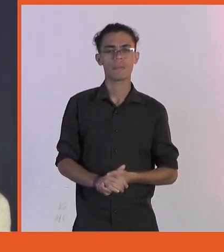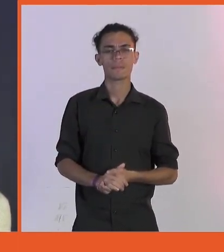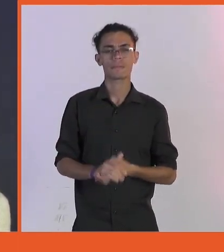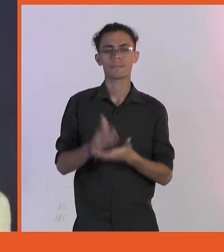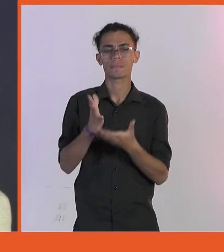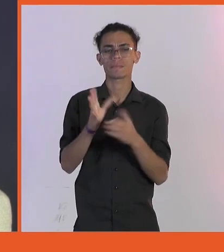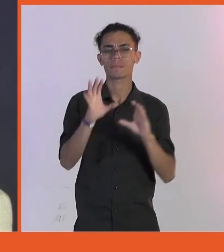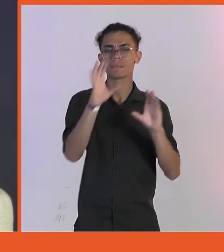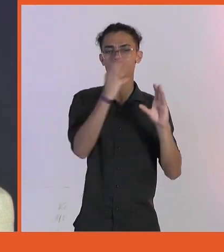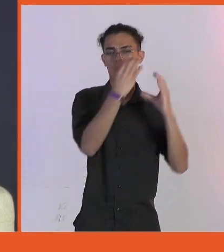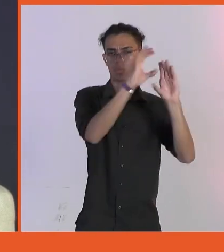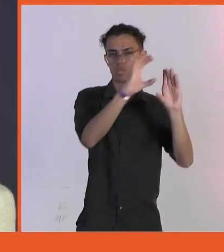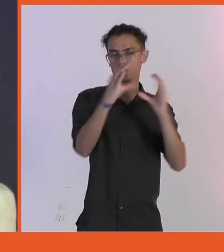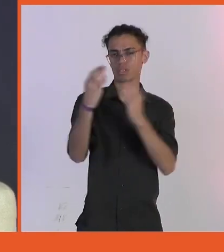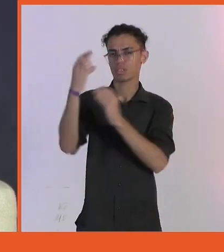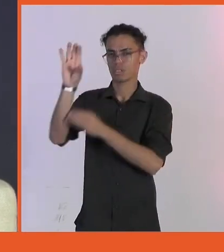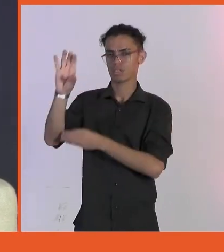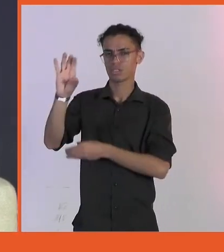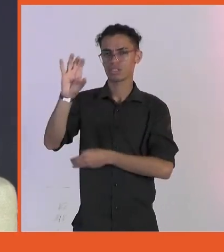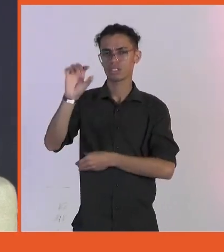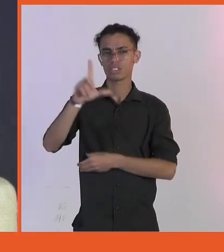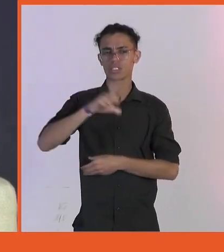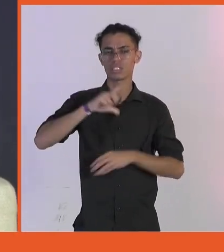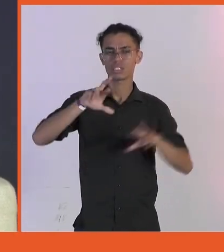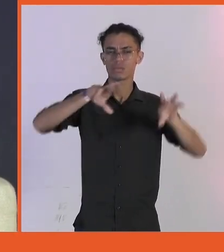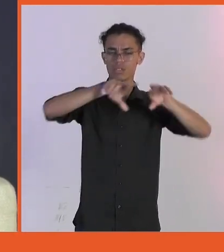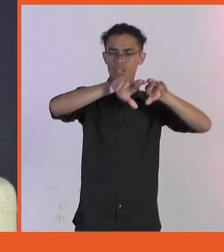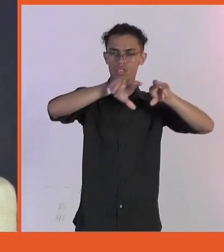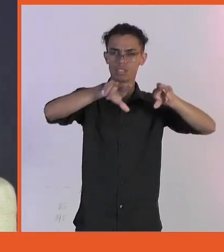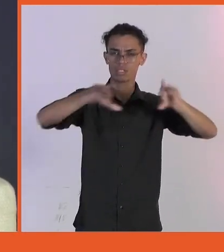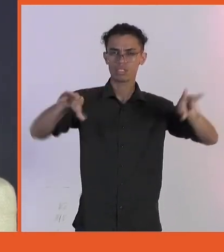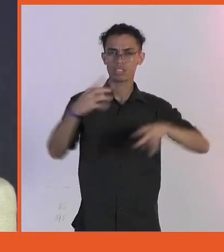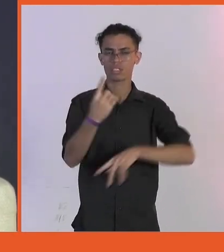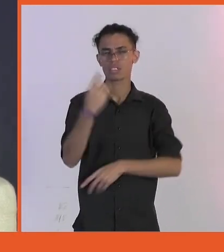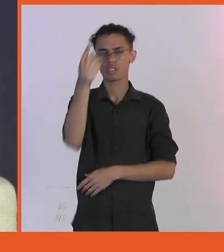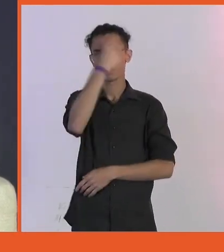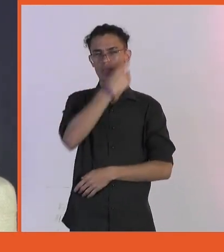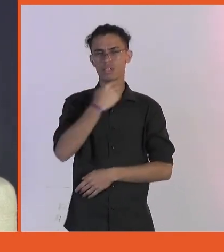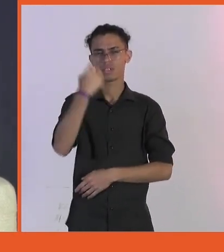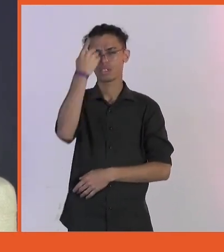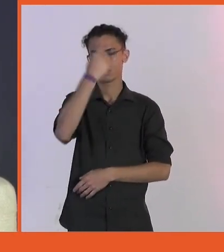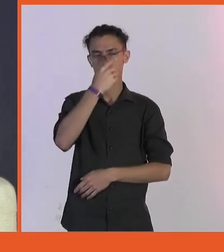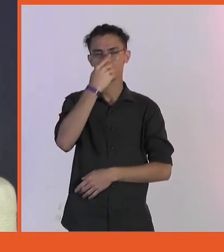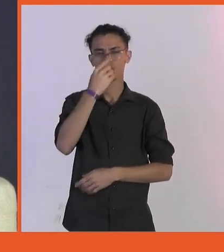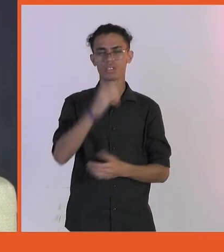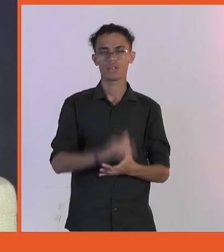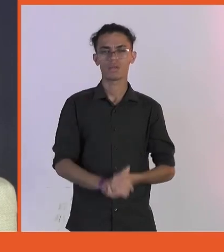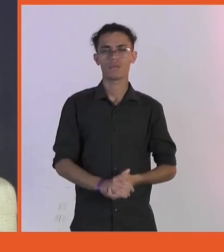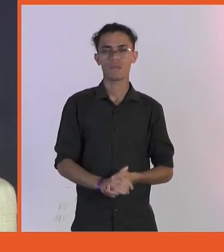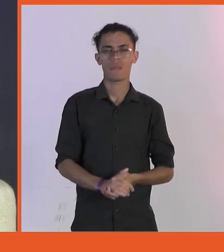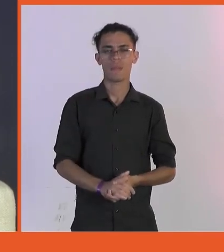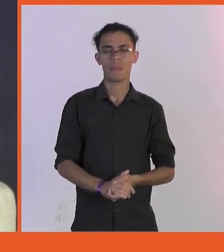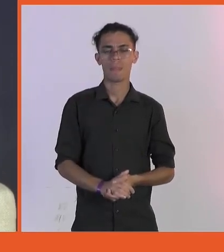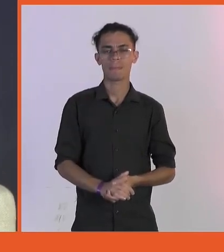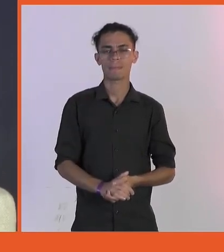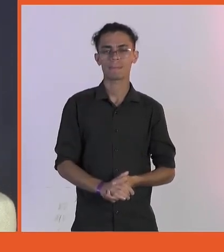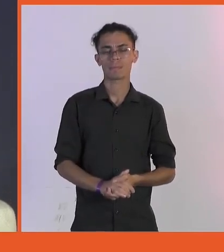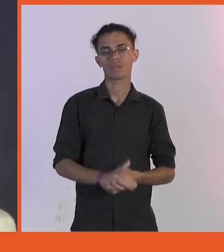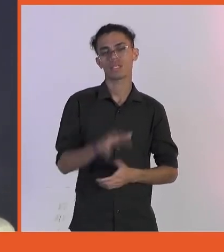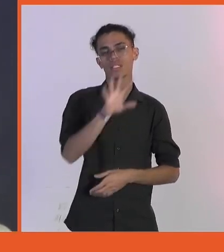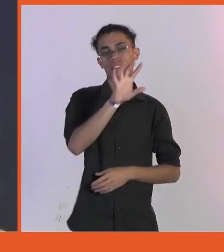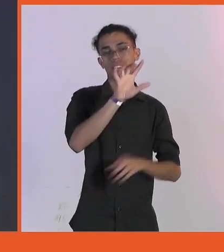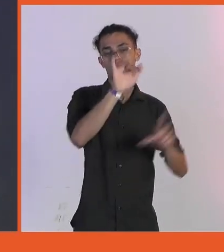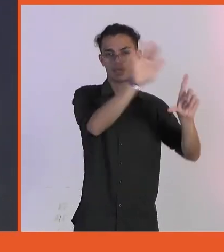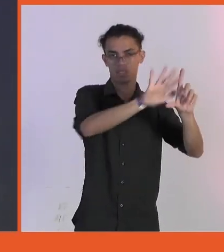longa a resposta. Ele quer dizer, vai lá no aulão, tem uma aula inteira lá de uma hora onde eu explico. Mas é um conceito que eu criei para mim e eu aplico. Então, cada